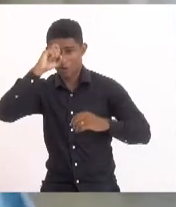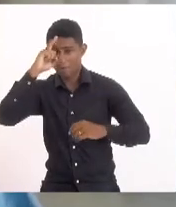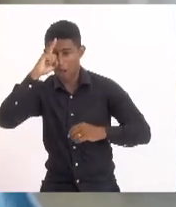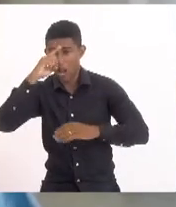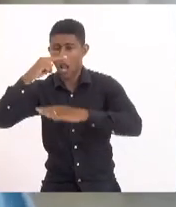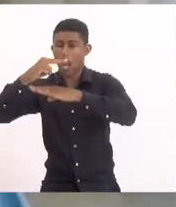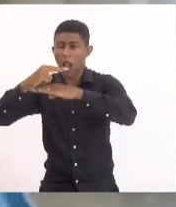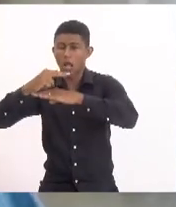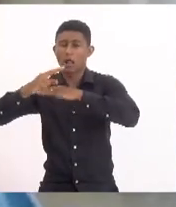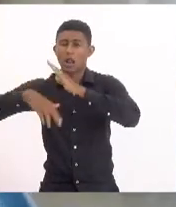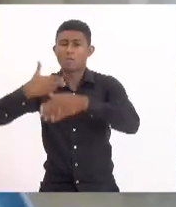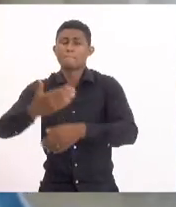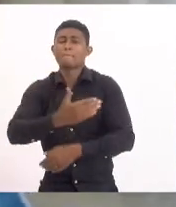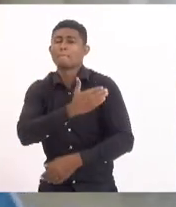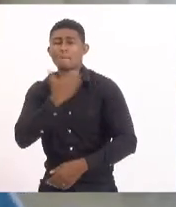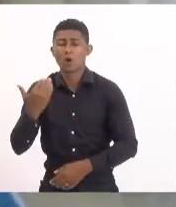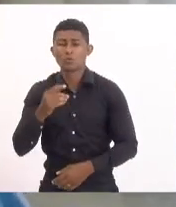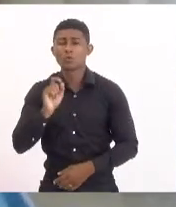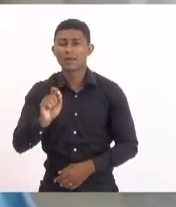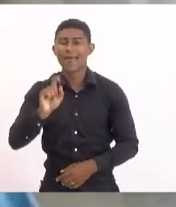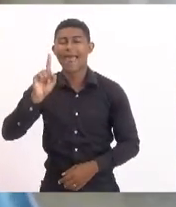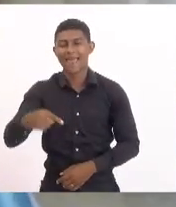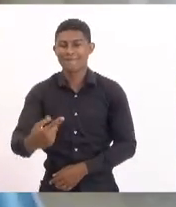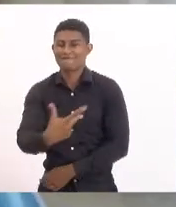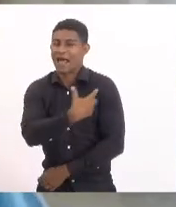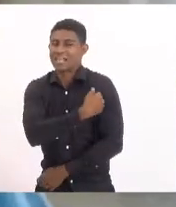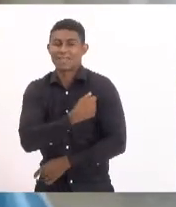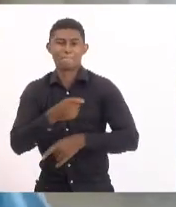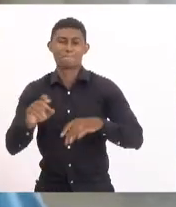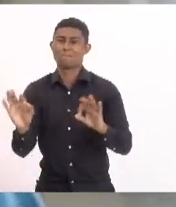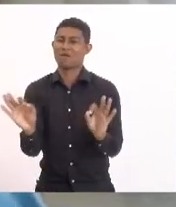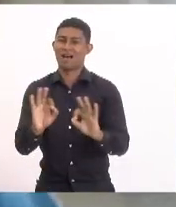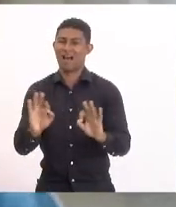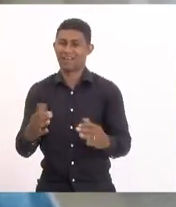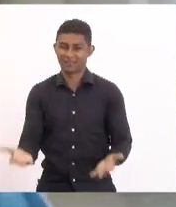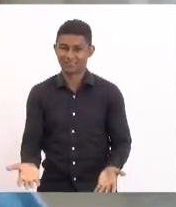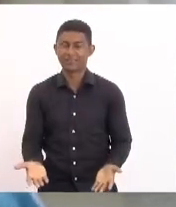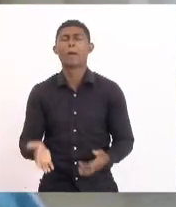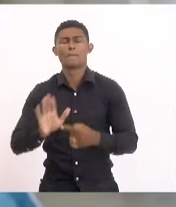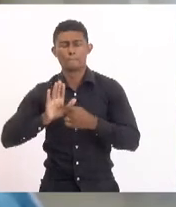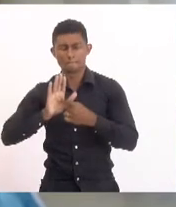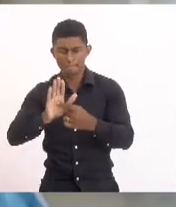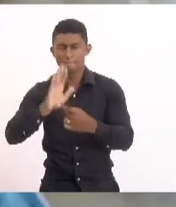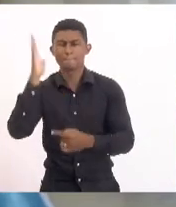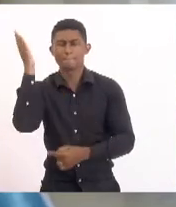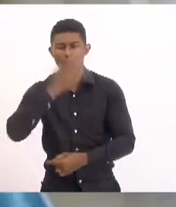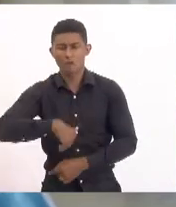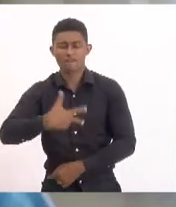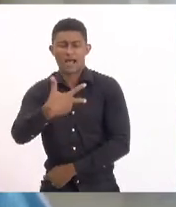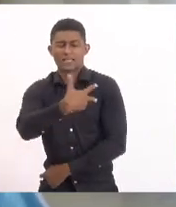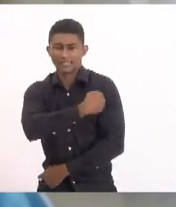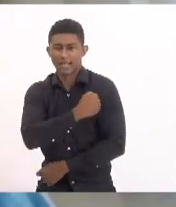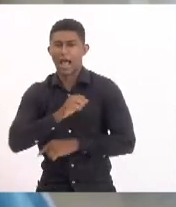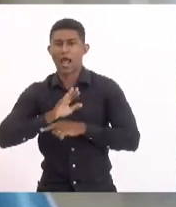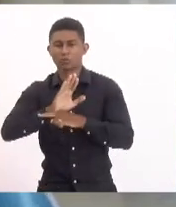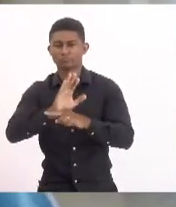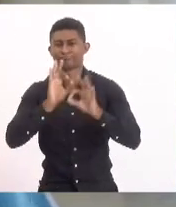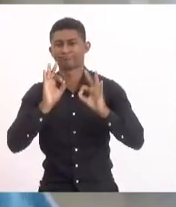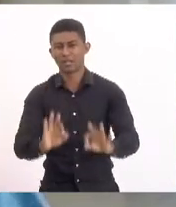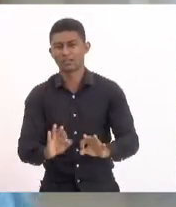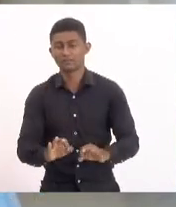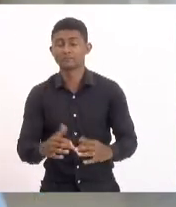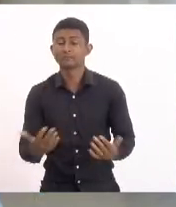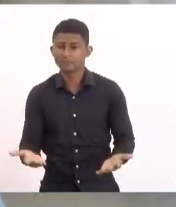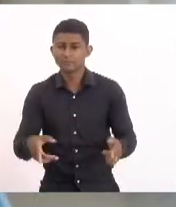se vacinaram, o que mostra a importância e a eficácia das vacinas, o que coloca também a situação da pandemia e